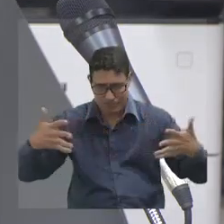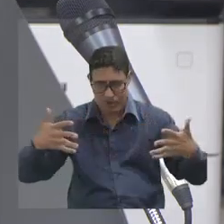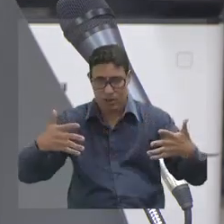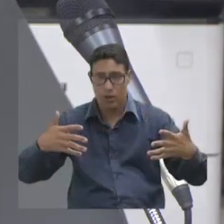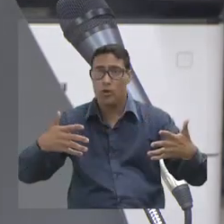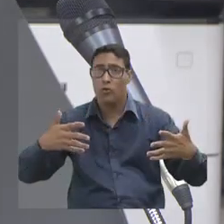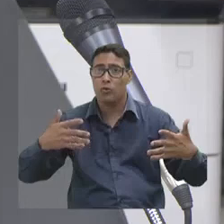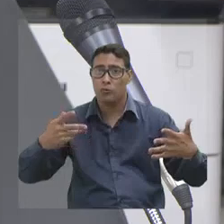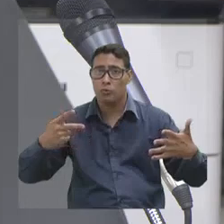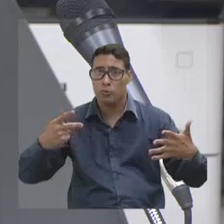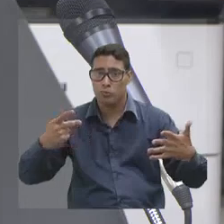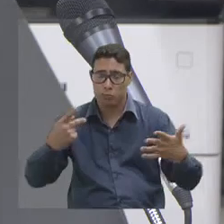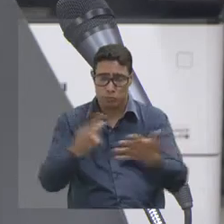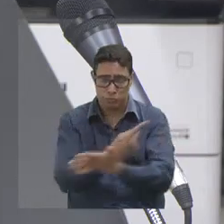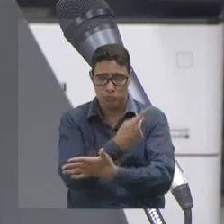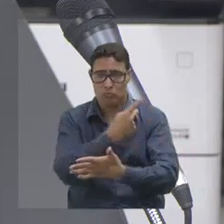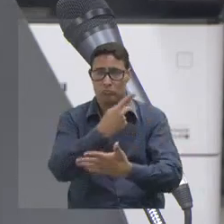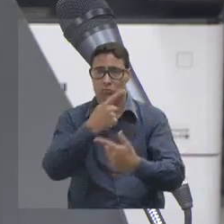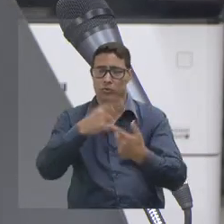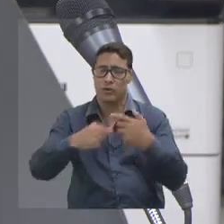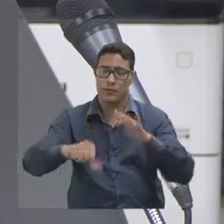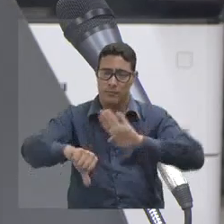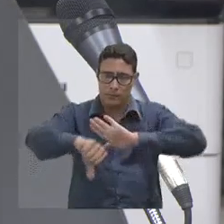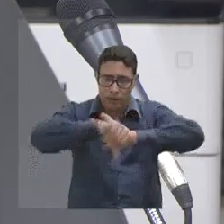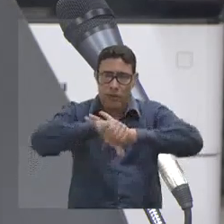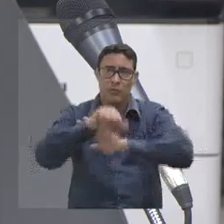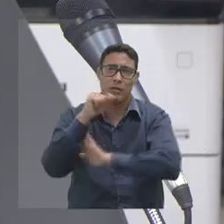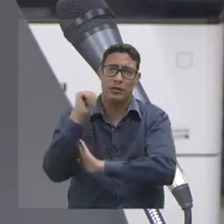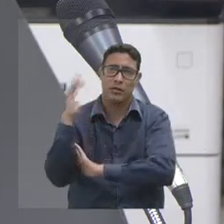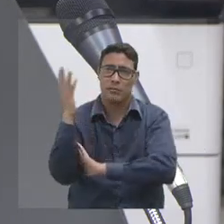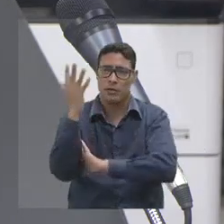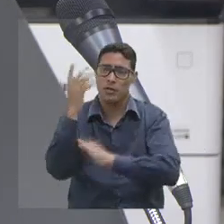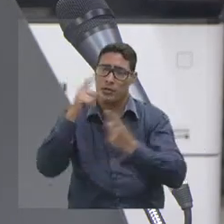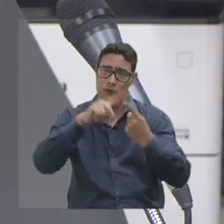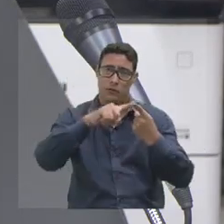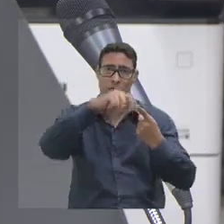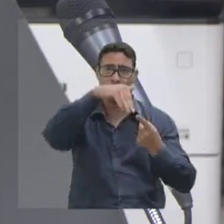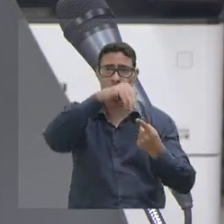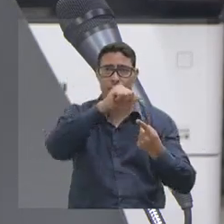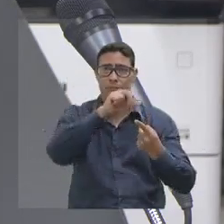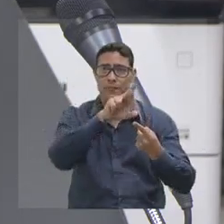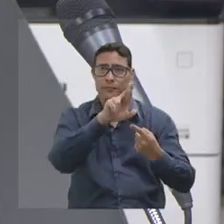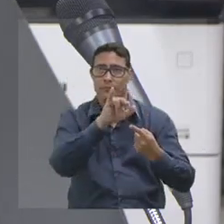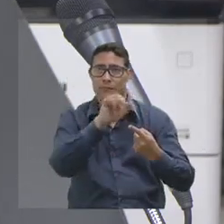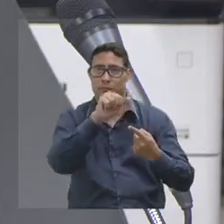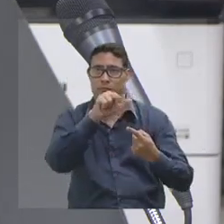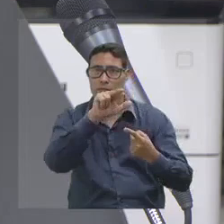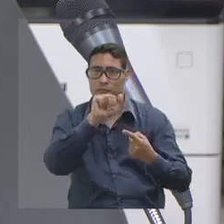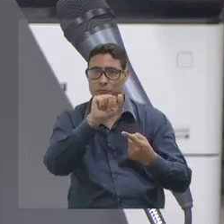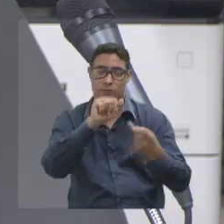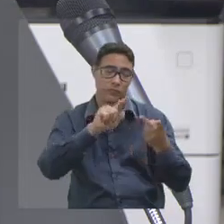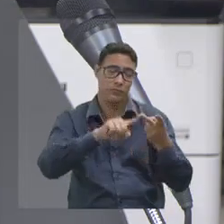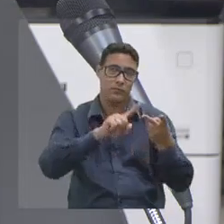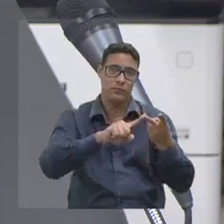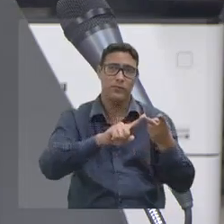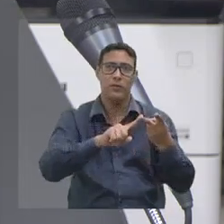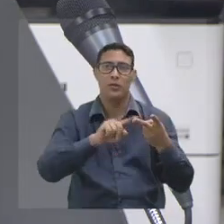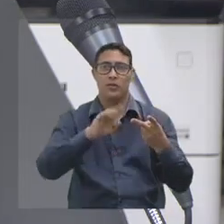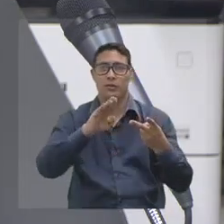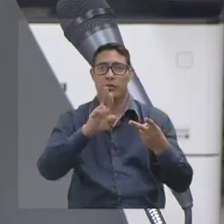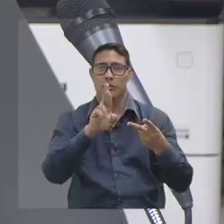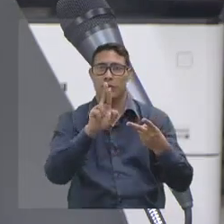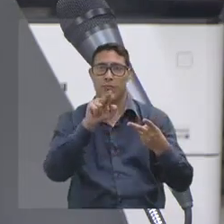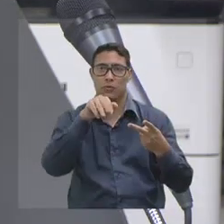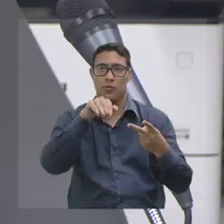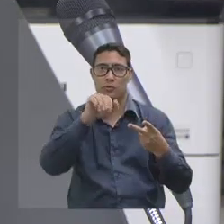maiores que Mariana e Brumadinho Mariana parece que foi 10 vezes